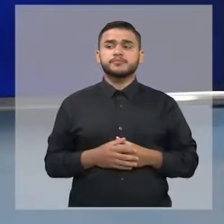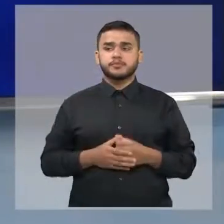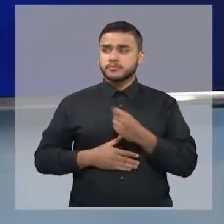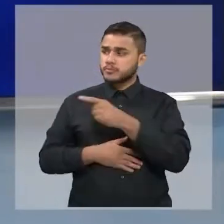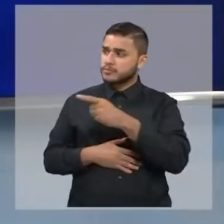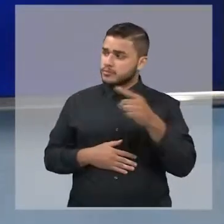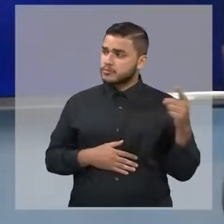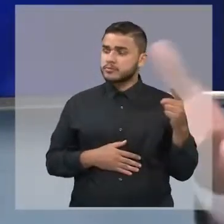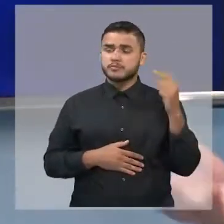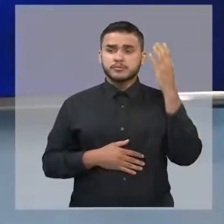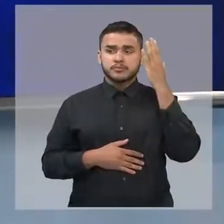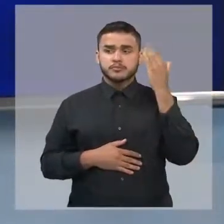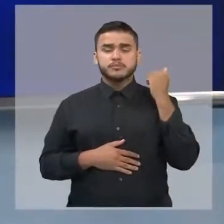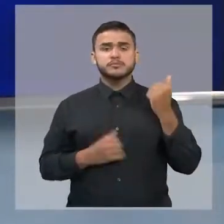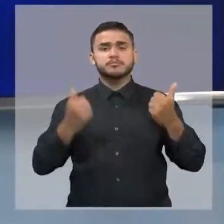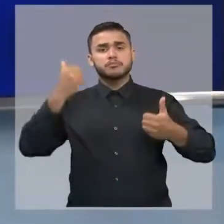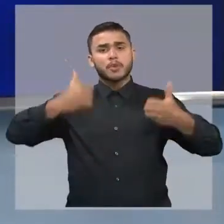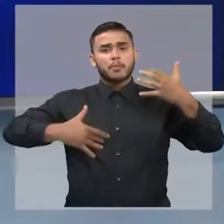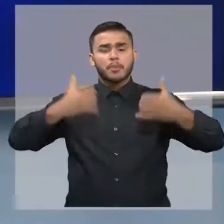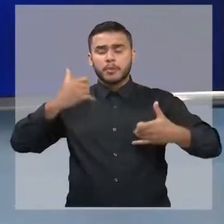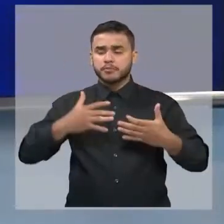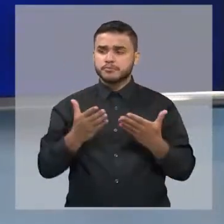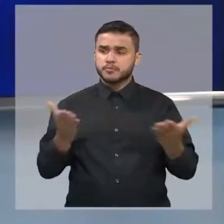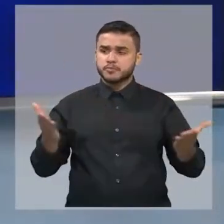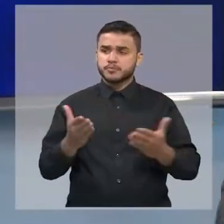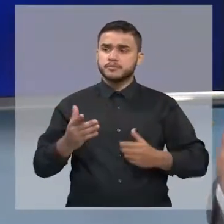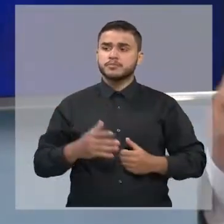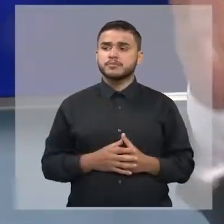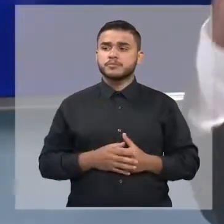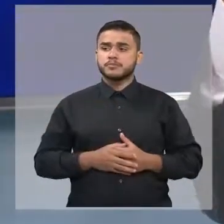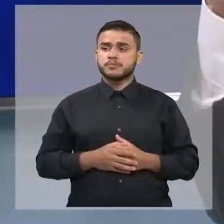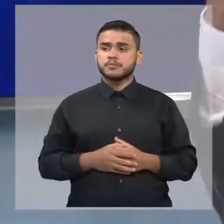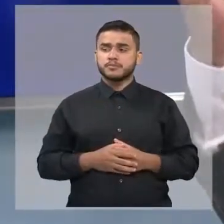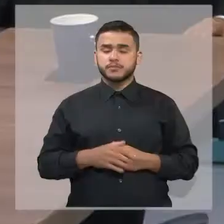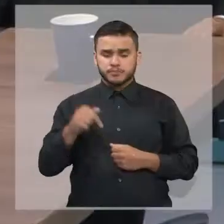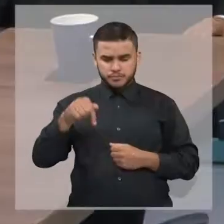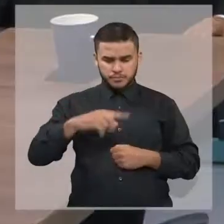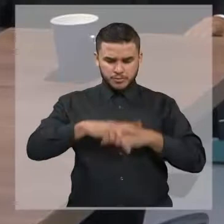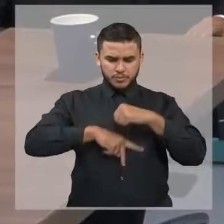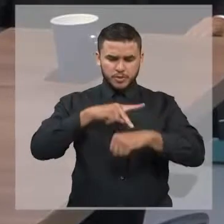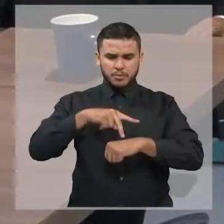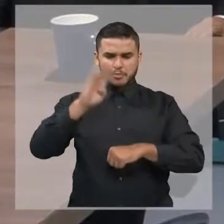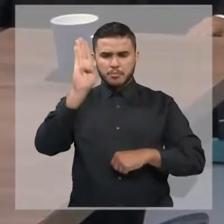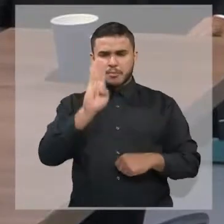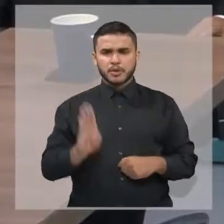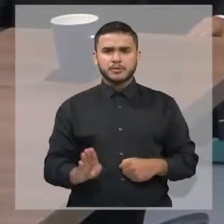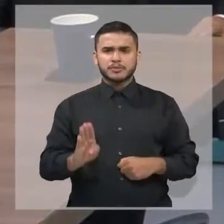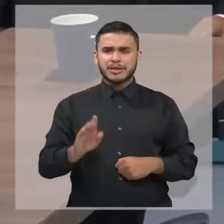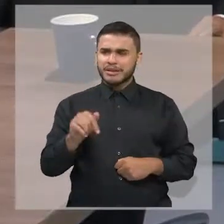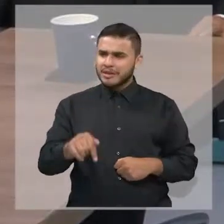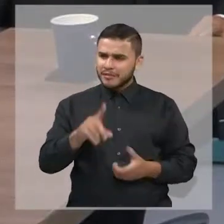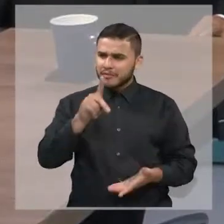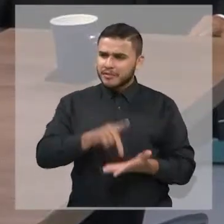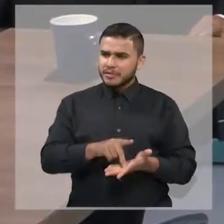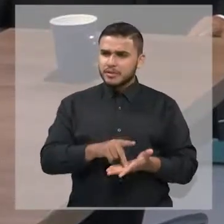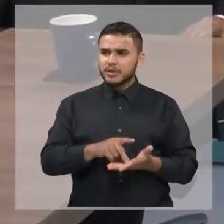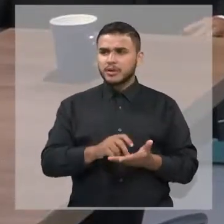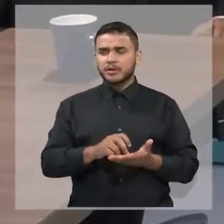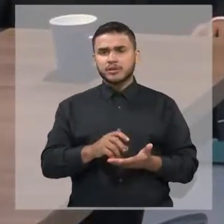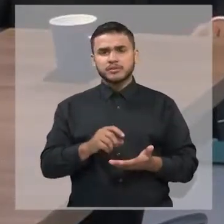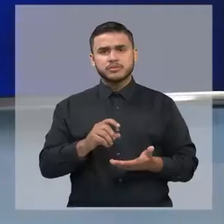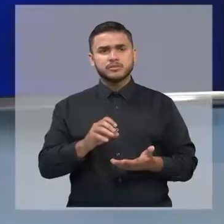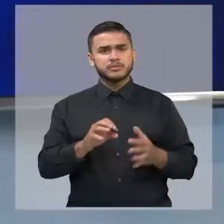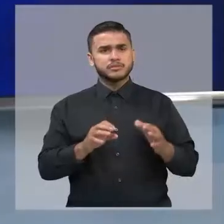agora, com tudo isso que nós estamos assistindo. É um país imaginário ou isto é Brasil?